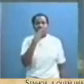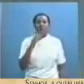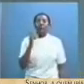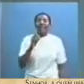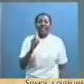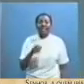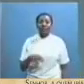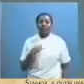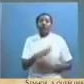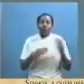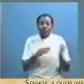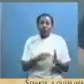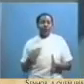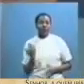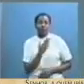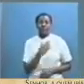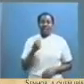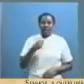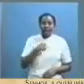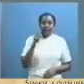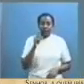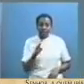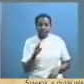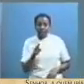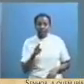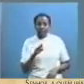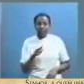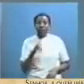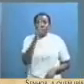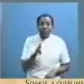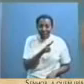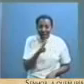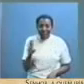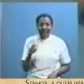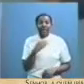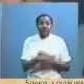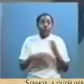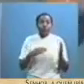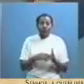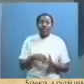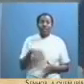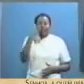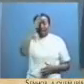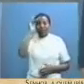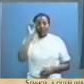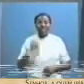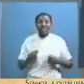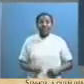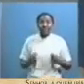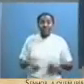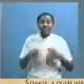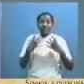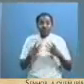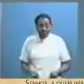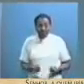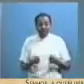Mas quanta gente hoje é viciada numa droga, como nós vimos na pregação anterior pelo jornal, muito pior que a maconha, que a cocaína.